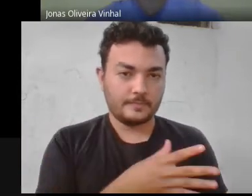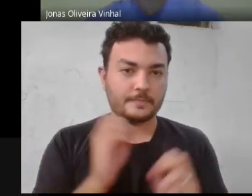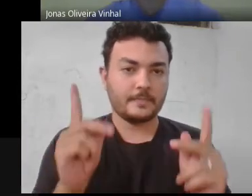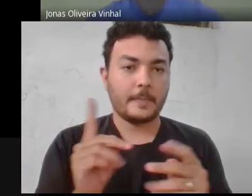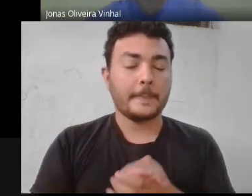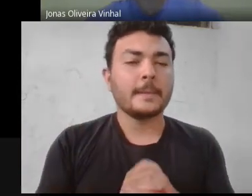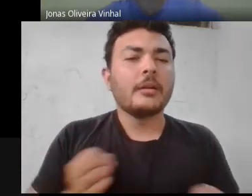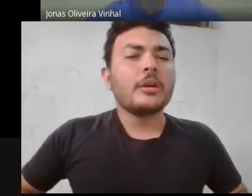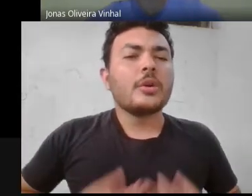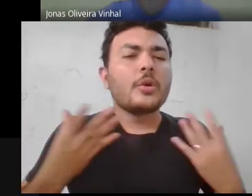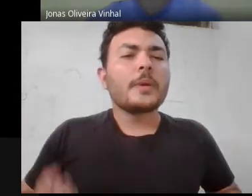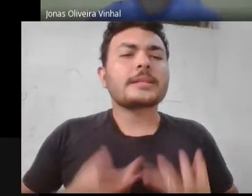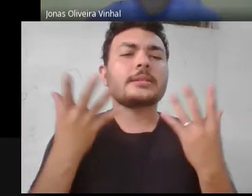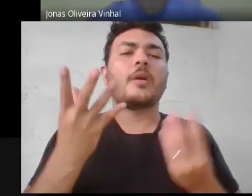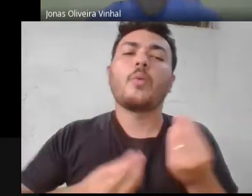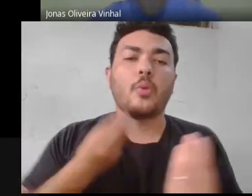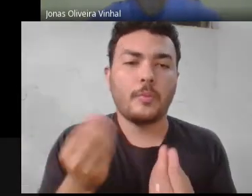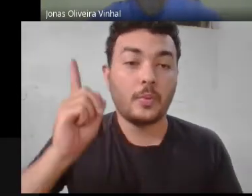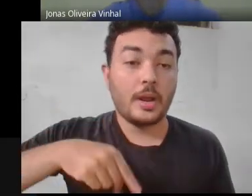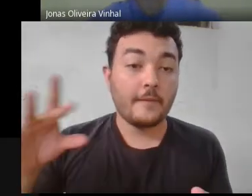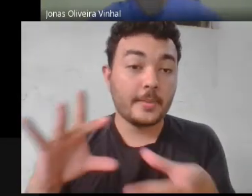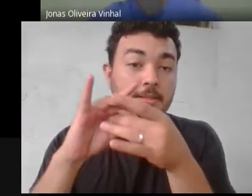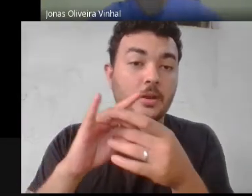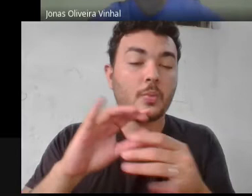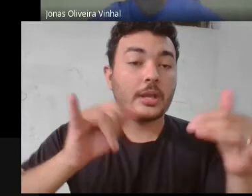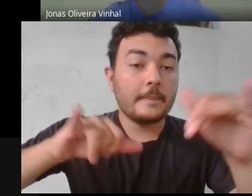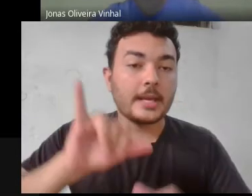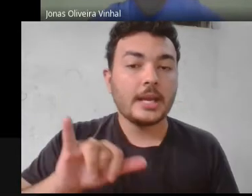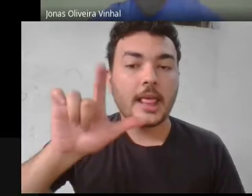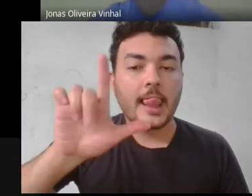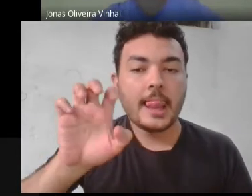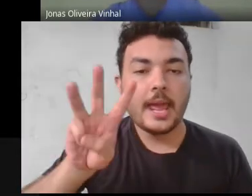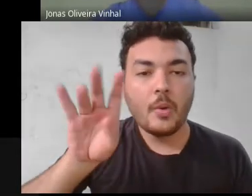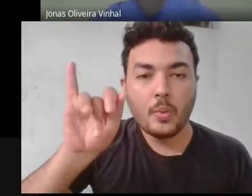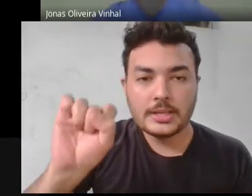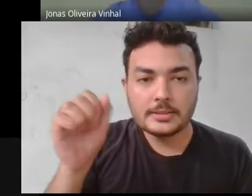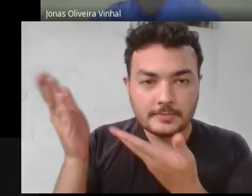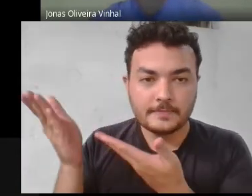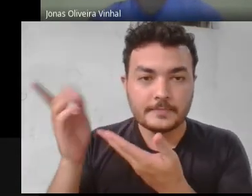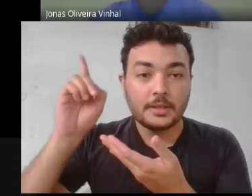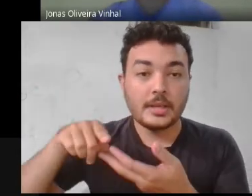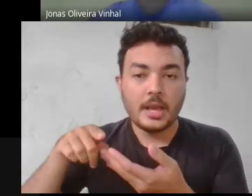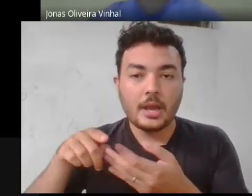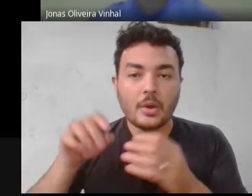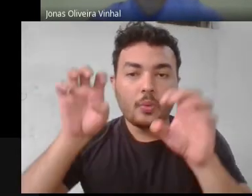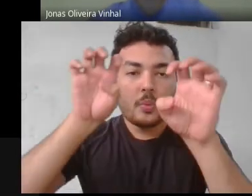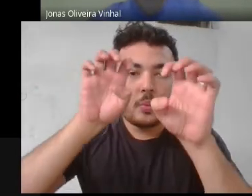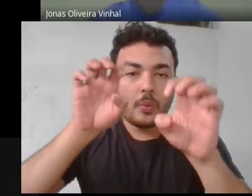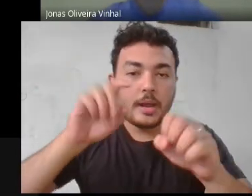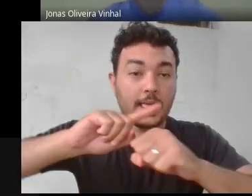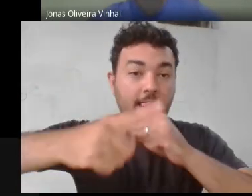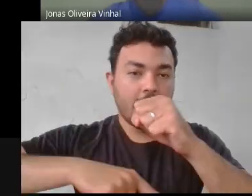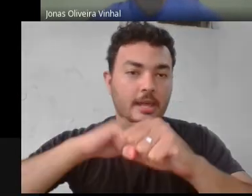Bem, a inspiração para eles foi justamente a formação da ligação química de Lewis, que é a partir do conceito do emparelhamento de elétrons, né? Então, Lewis